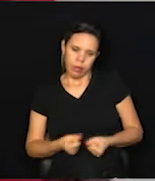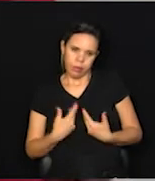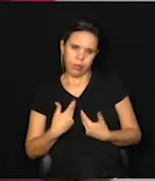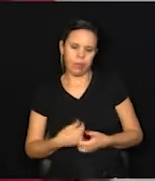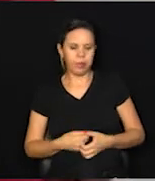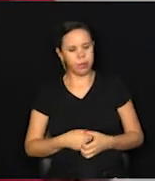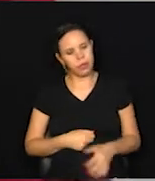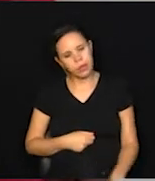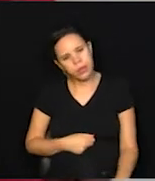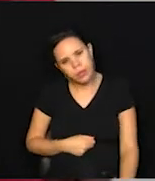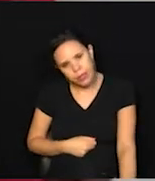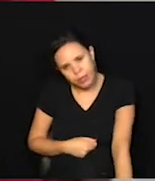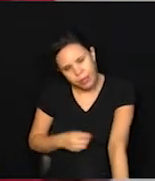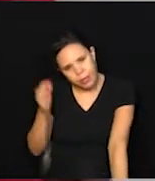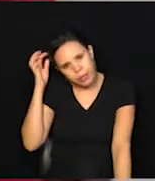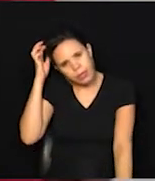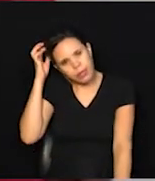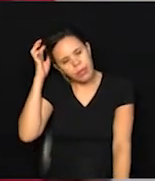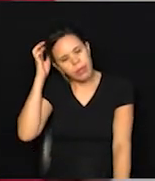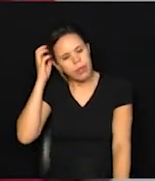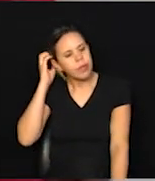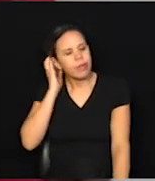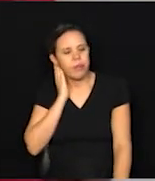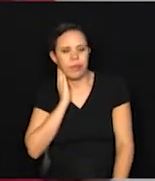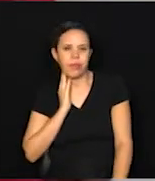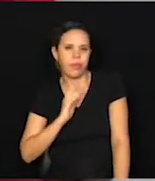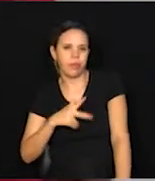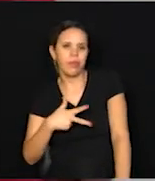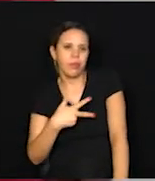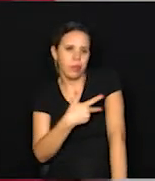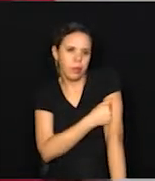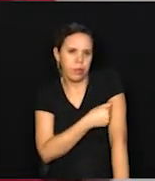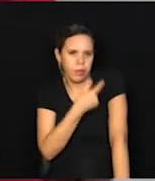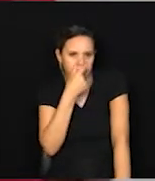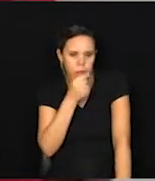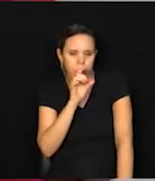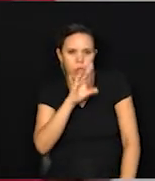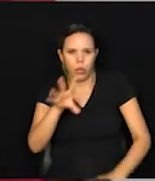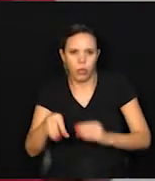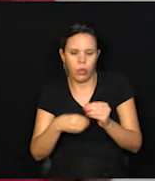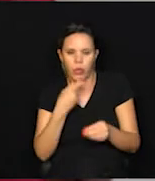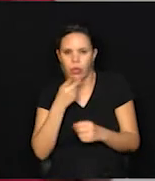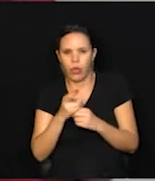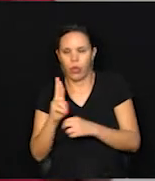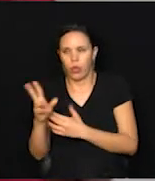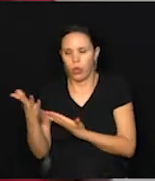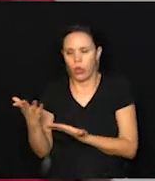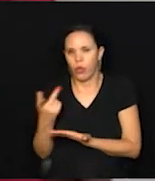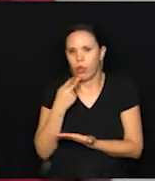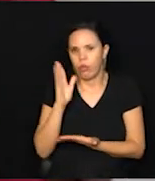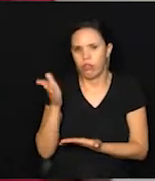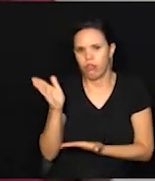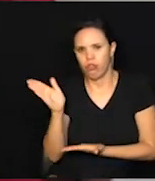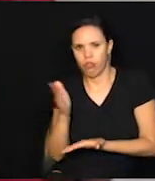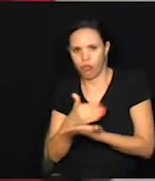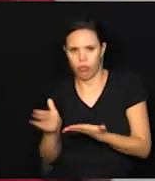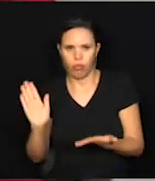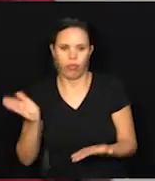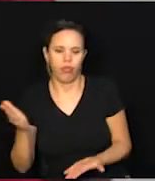procedimento. Em relação à vacinação da gripe, só complementando a fala do Dr. Sérgio, que ela já